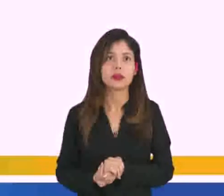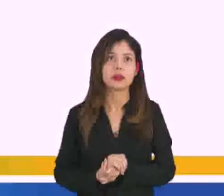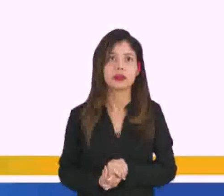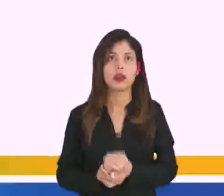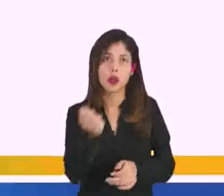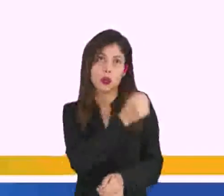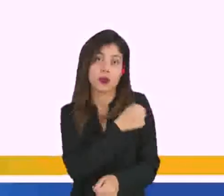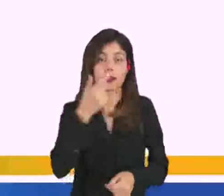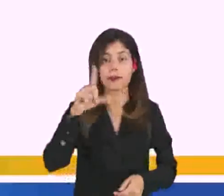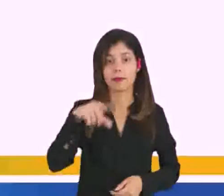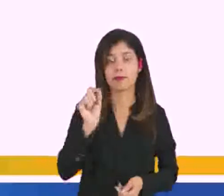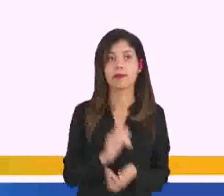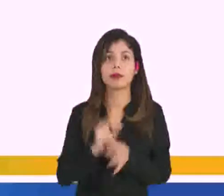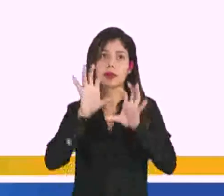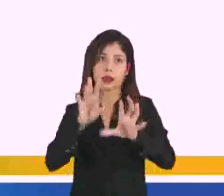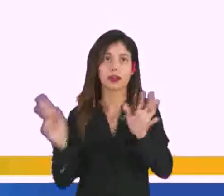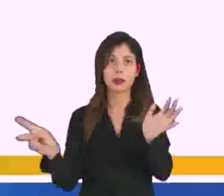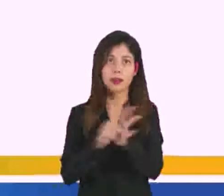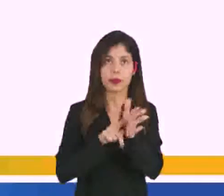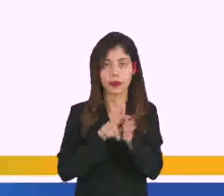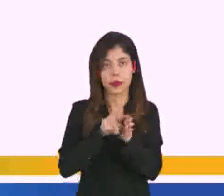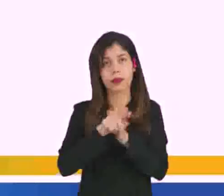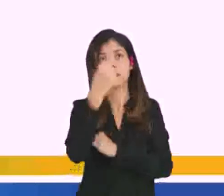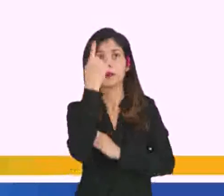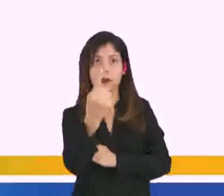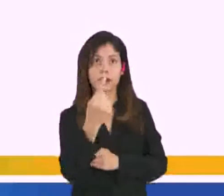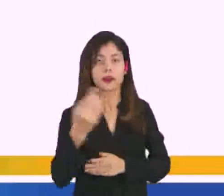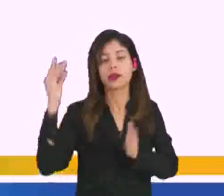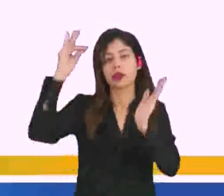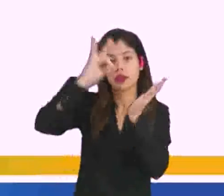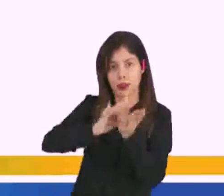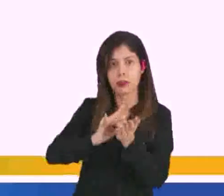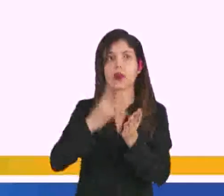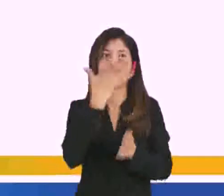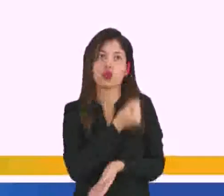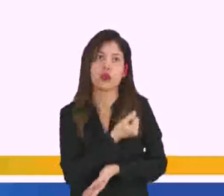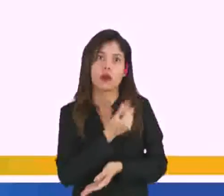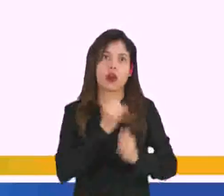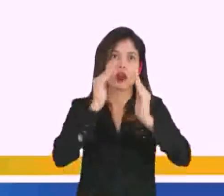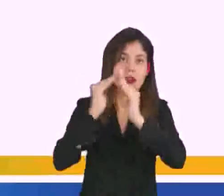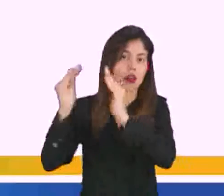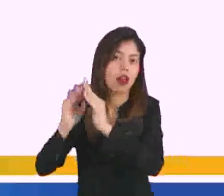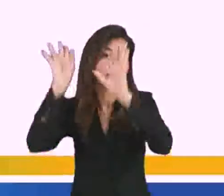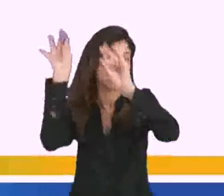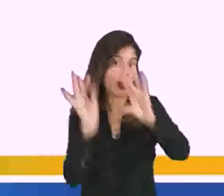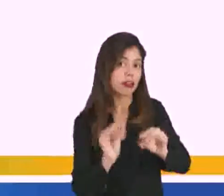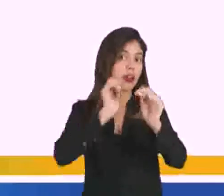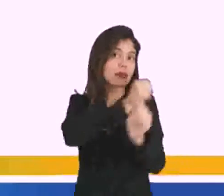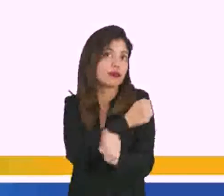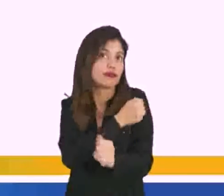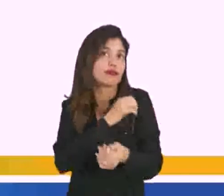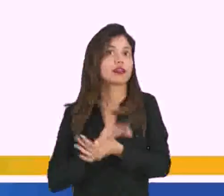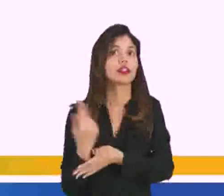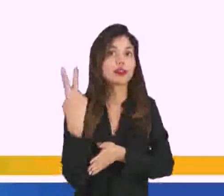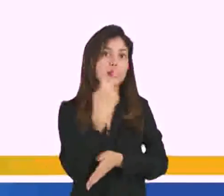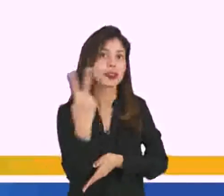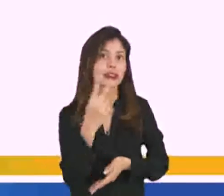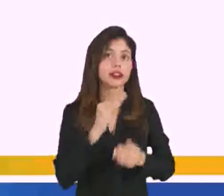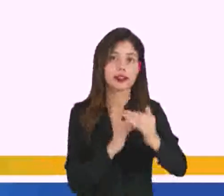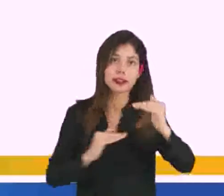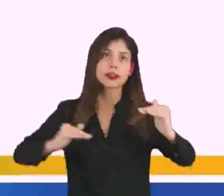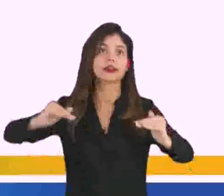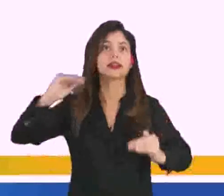dessa escola. Sendo elas, a pesquisa 1 é determinar o número de moradores da casa de cada aluno. Pesquisa 2 seria